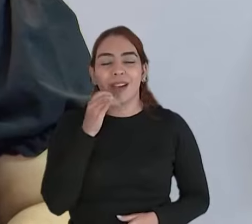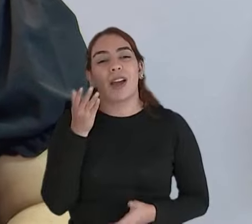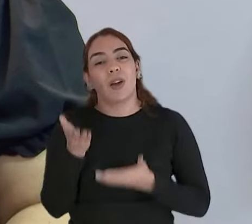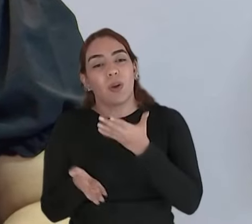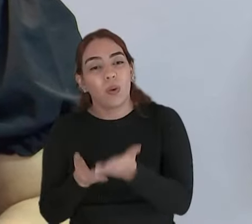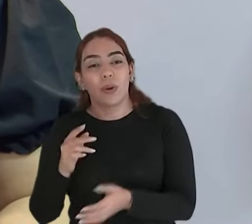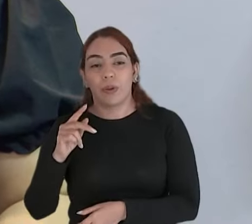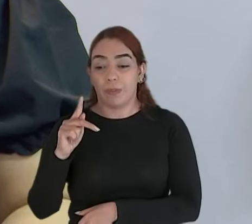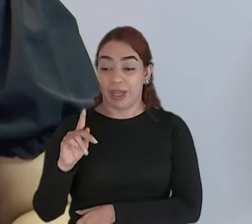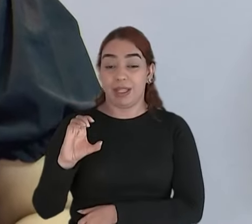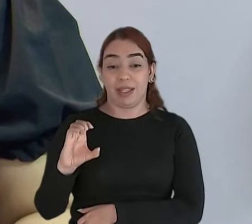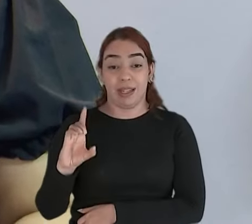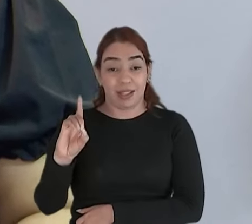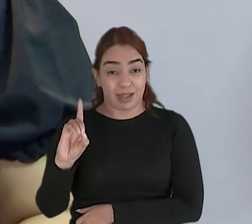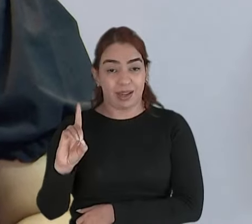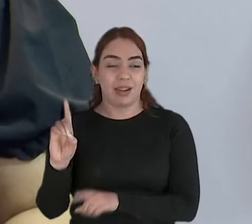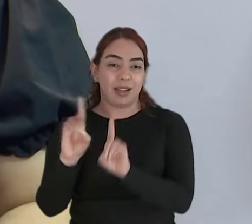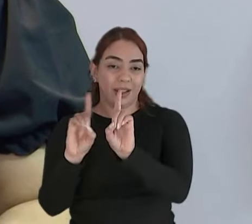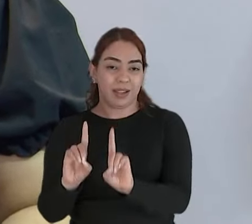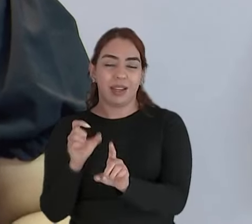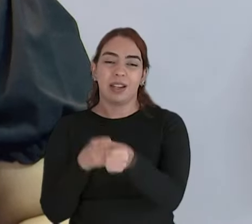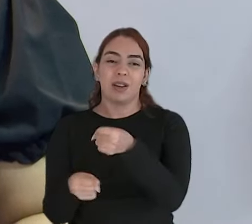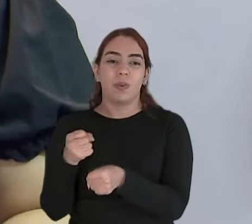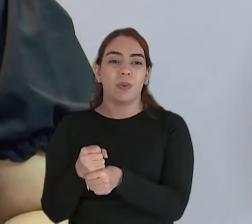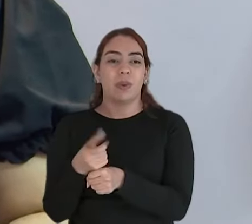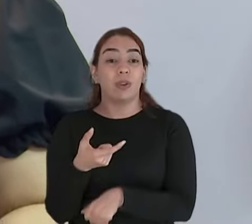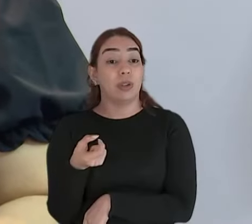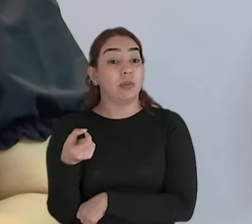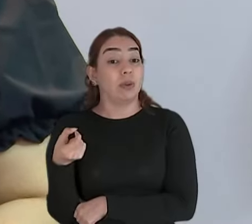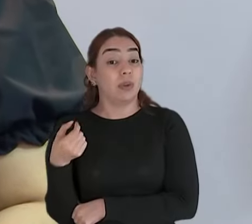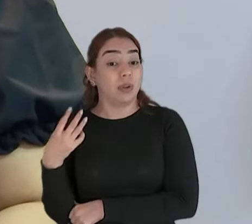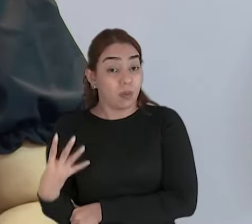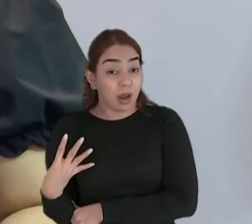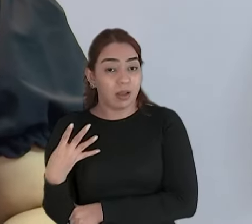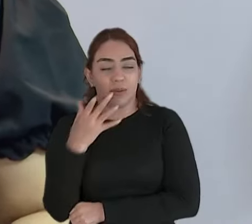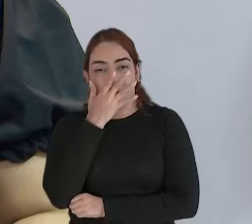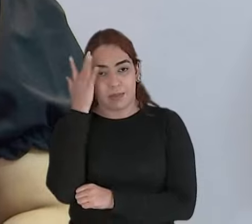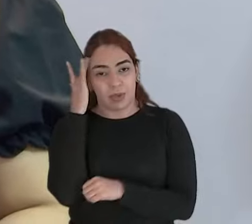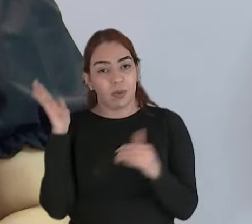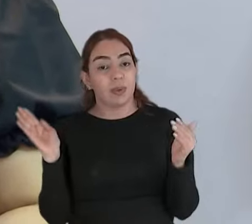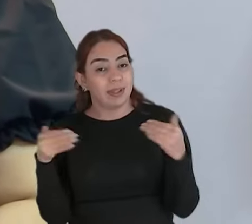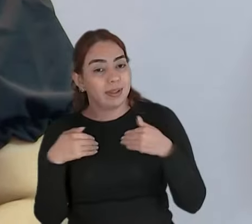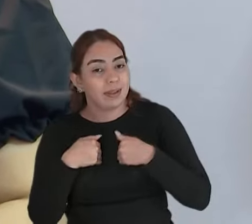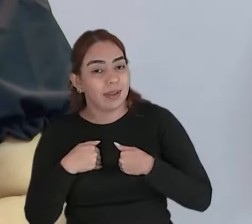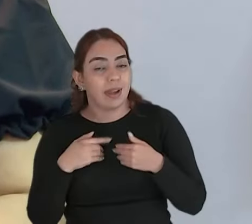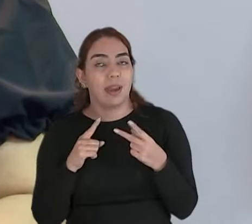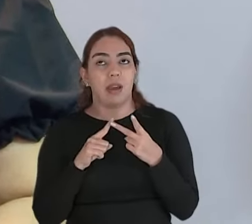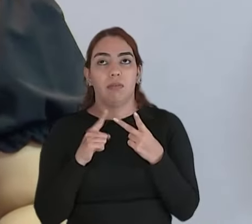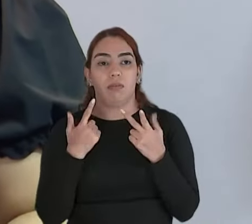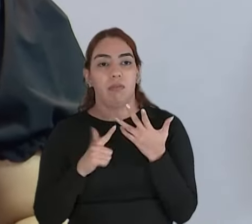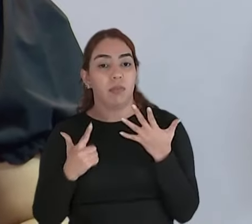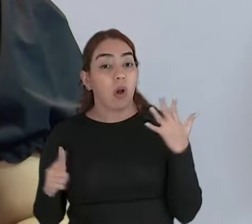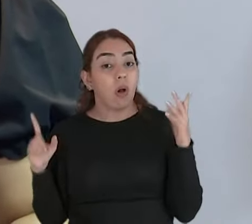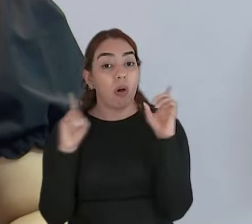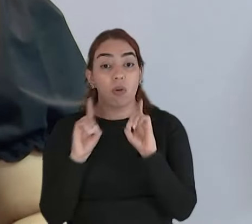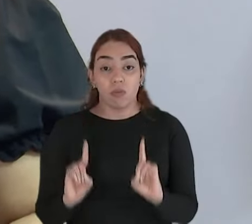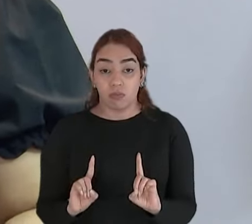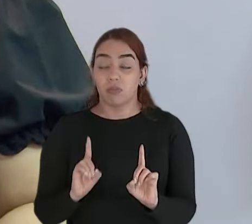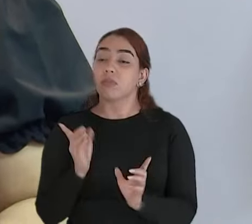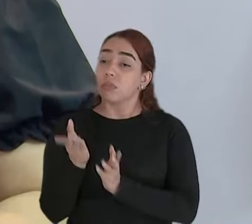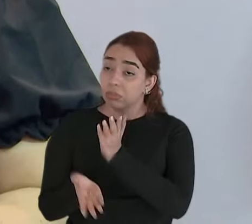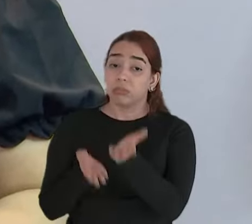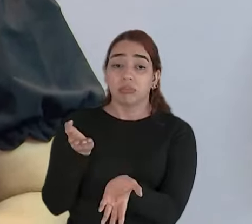com deficiência, desde 2004. Não atendo só crianças com TEA, atendo outras deficiências